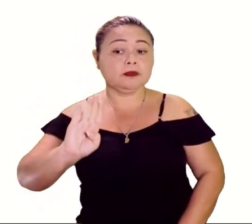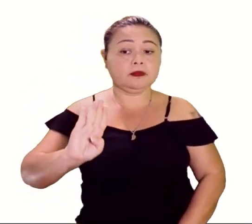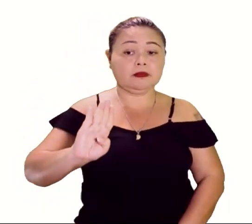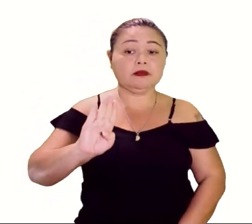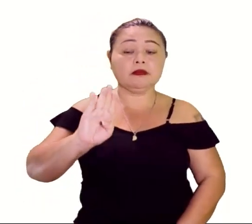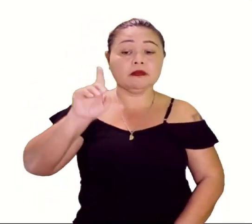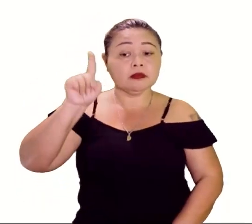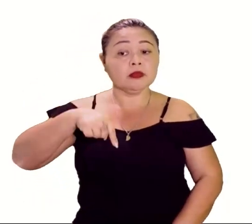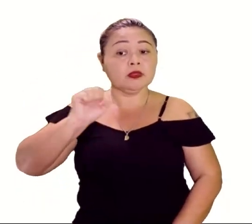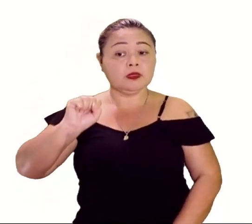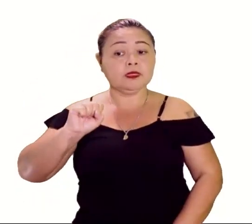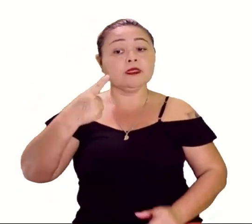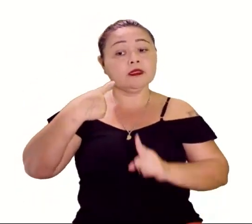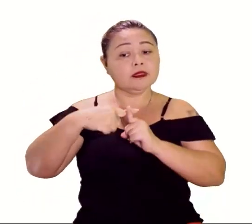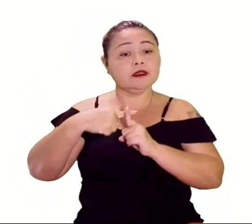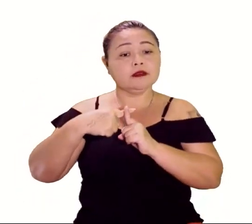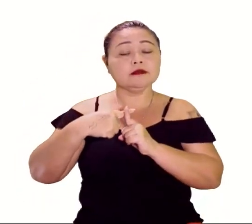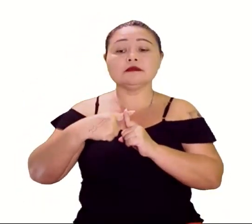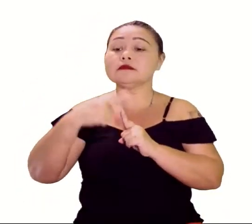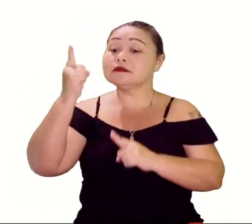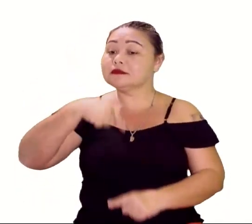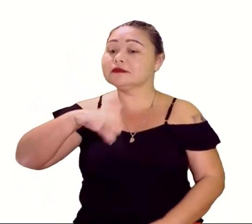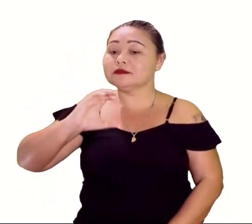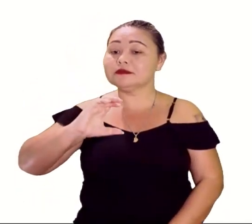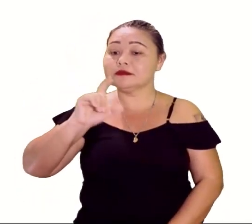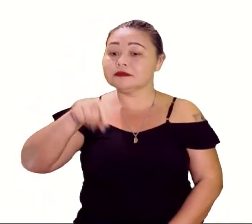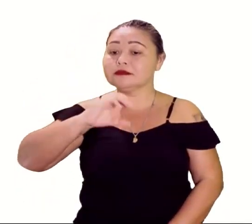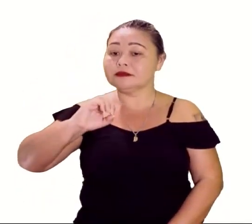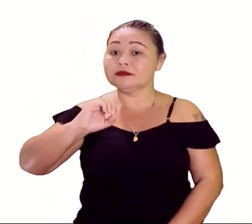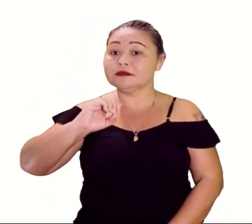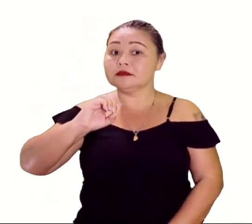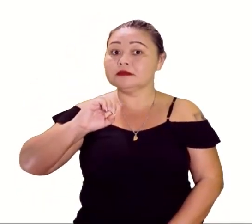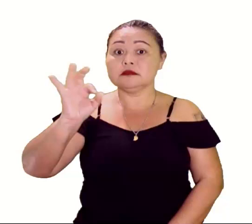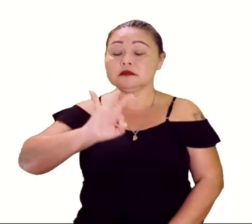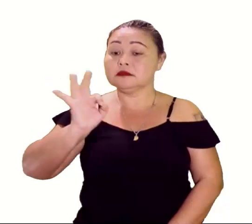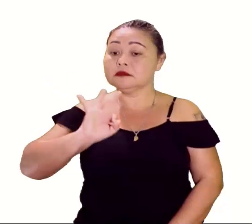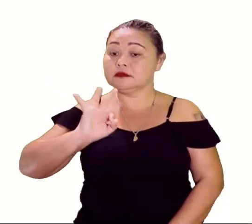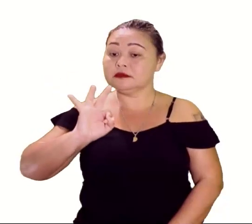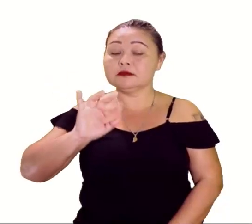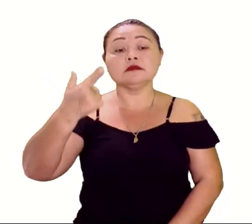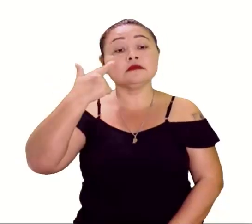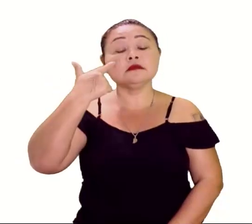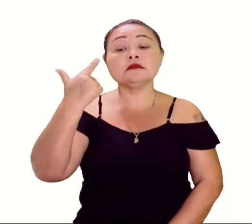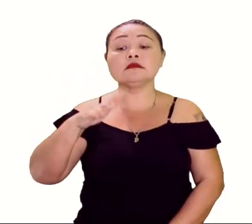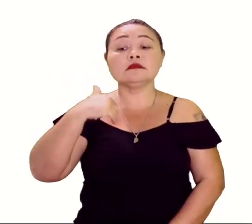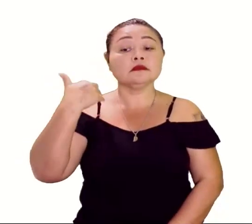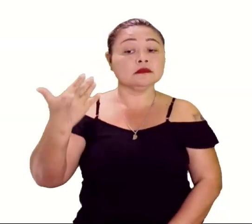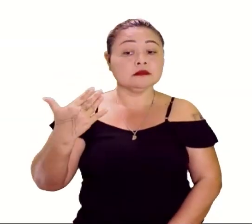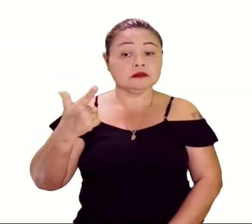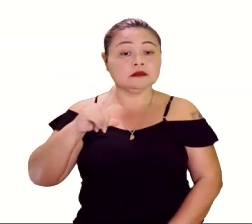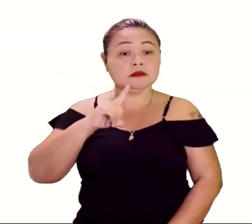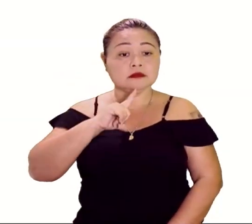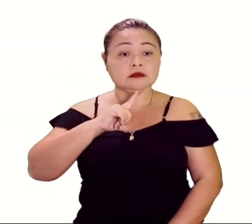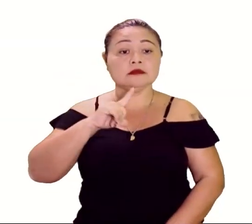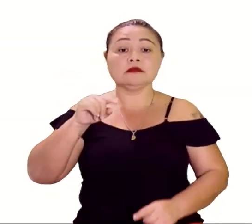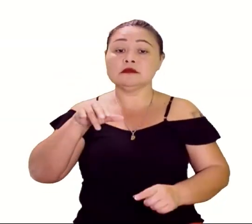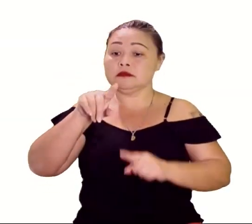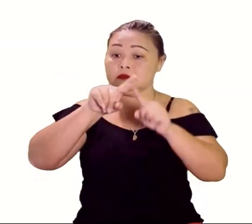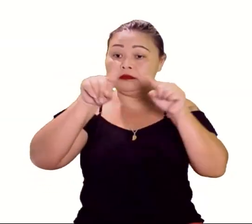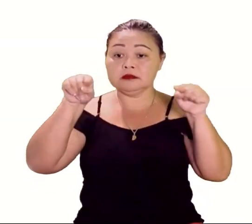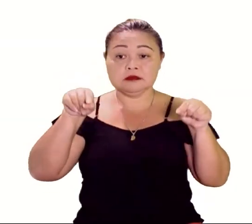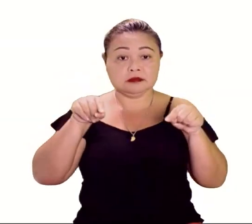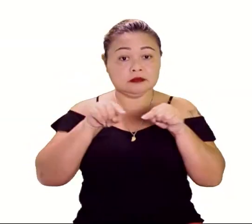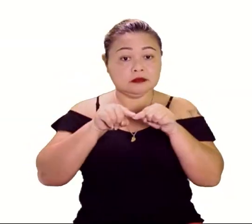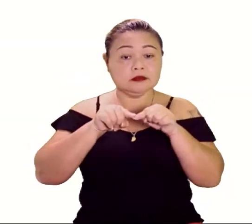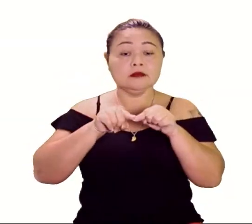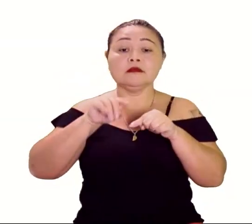O B é 8, positivo. 8. E quem é o C? É 0, C pois é 0. não aparece. Isso. Quando eu estou calculando o delta, né? Lá,